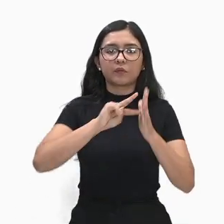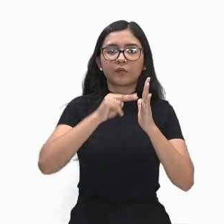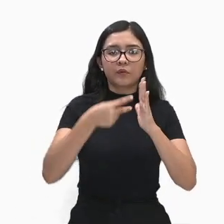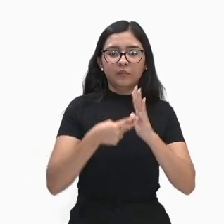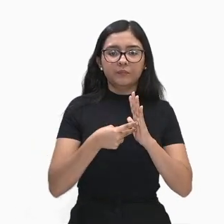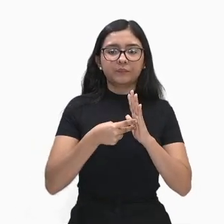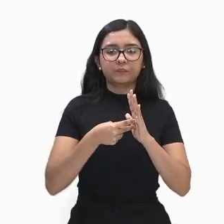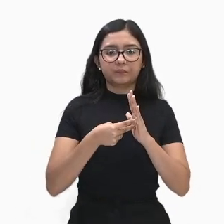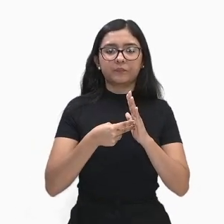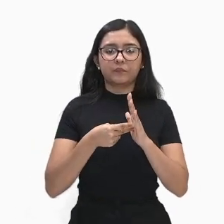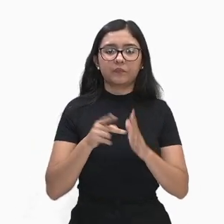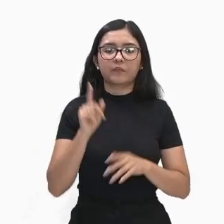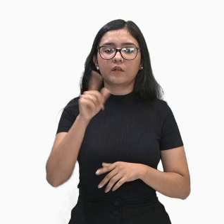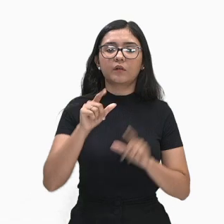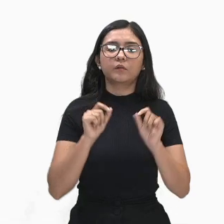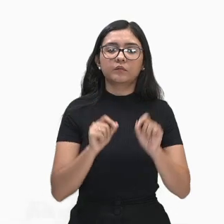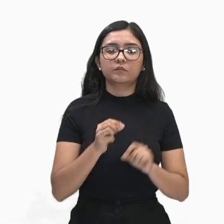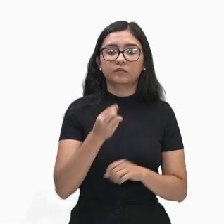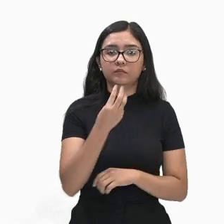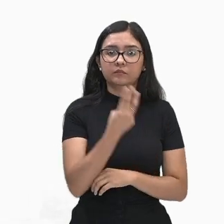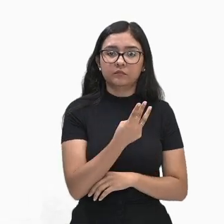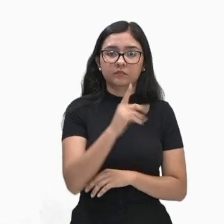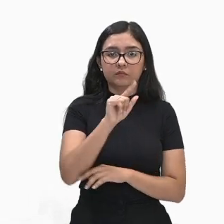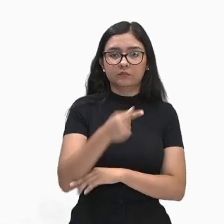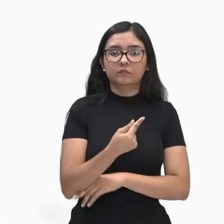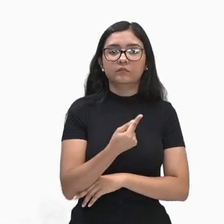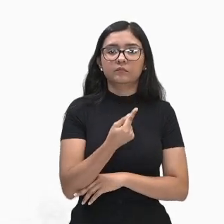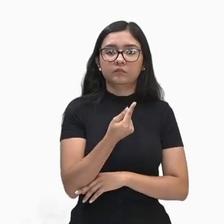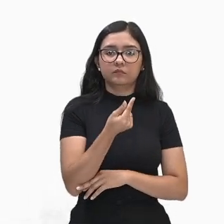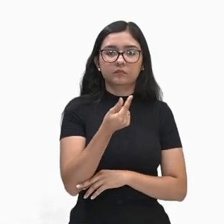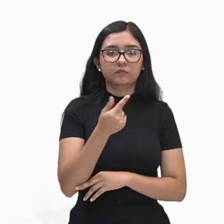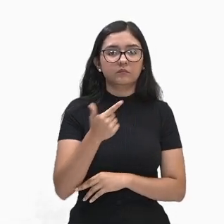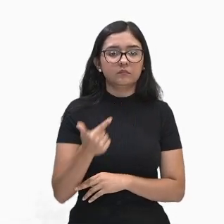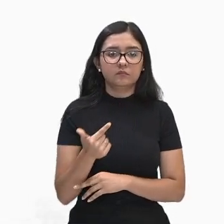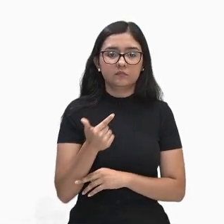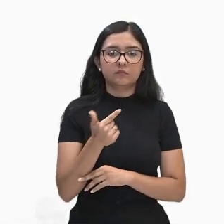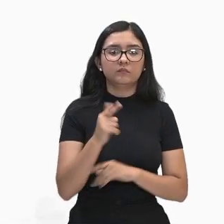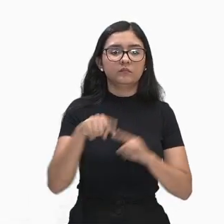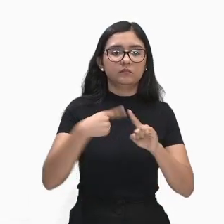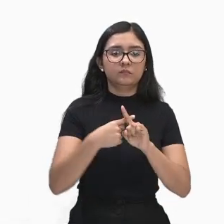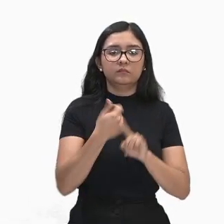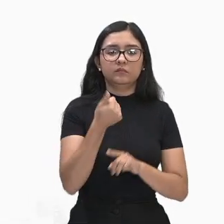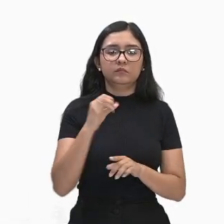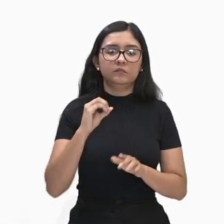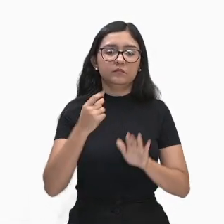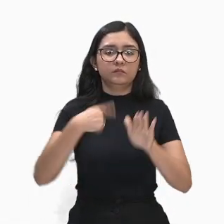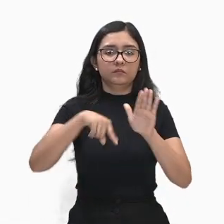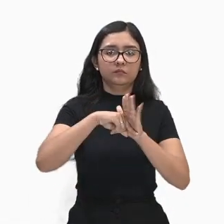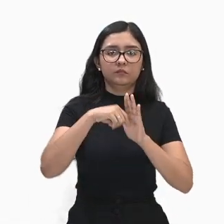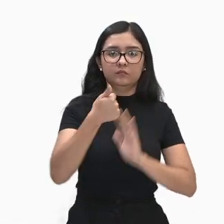então a carga vai ser 3,2 vezes 10 a menos 19.